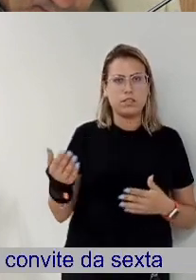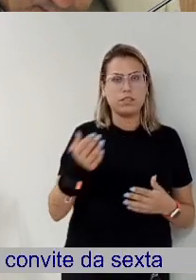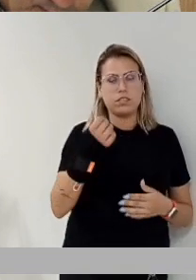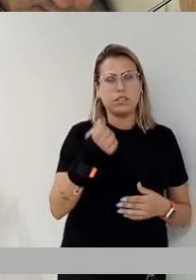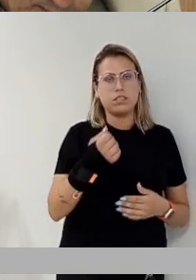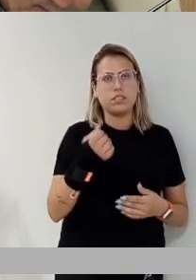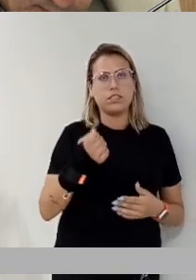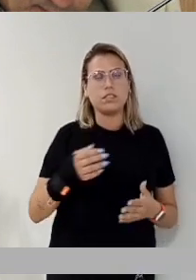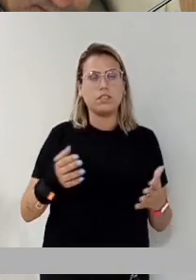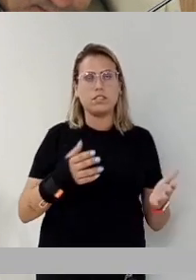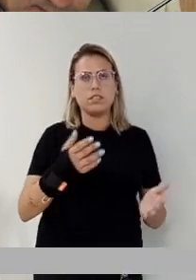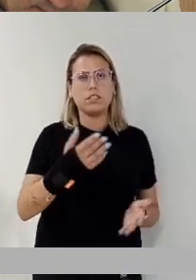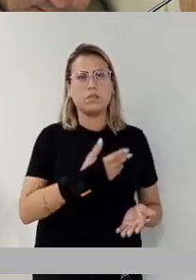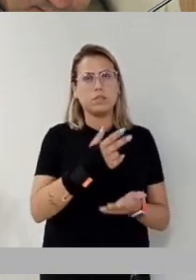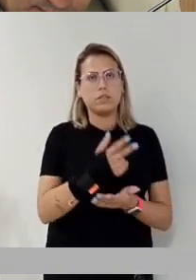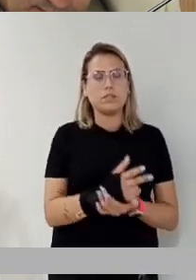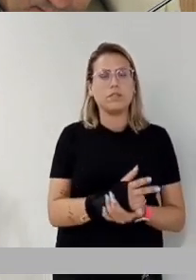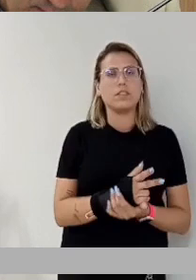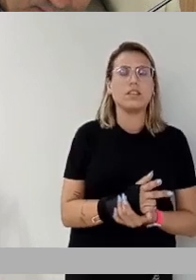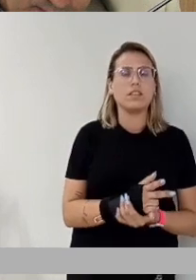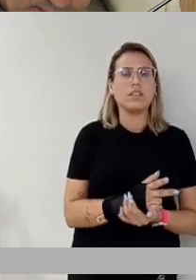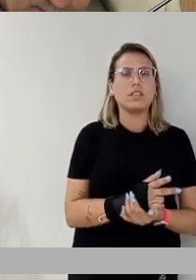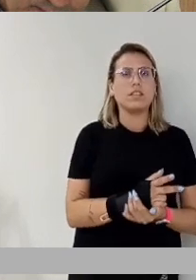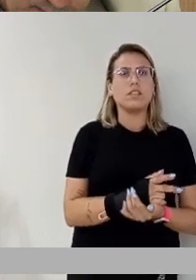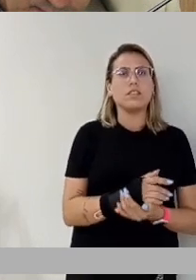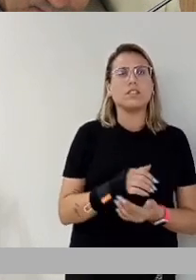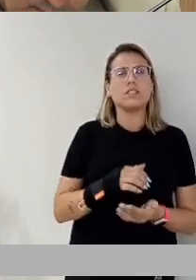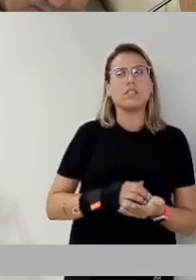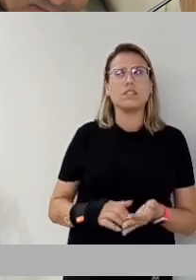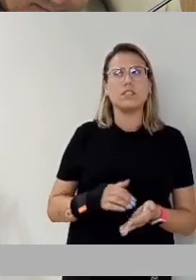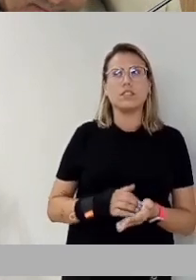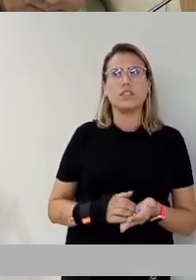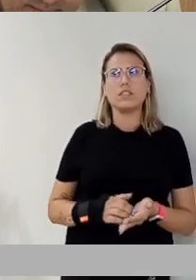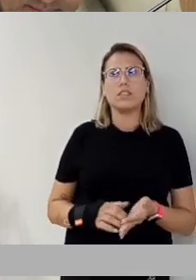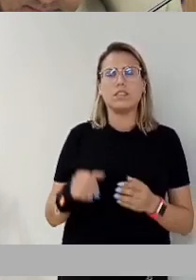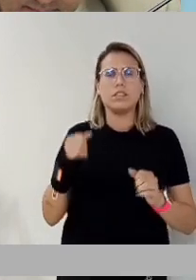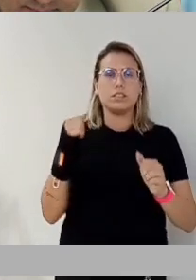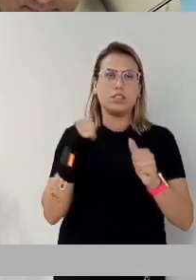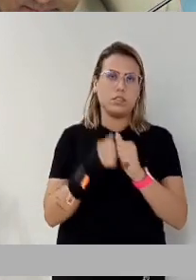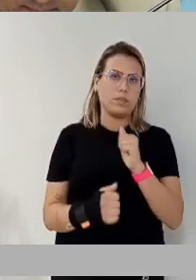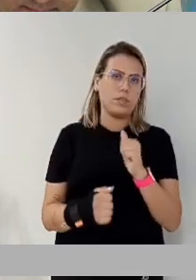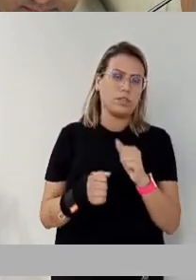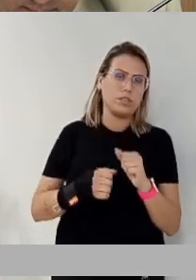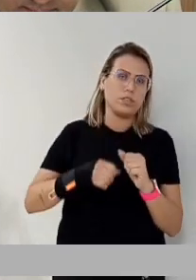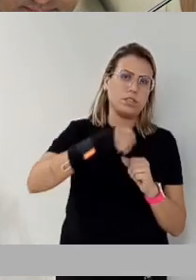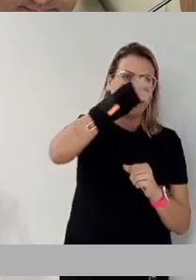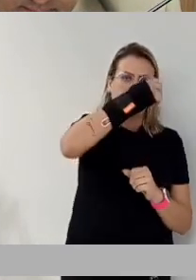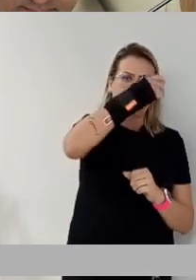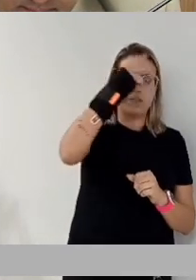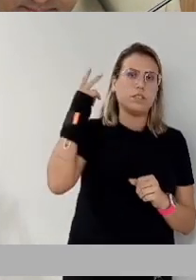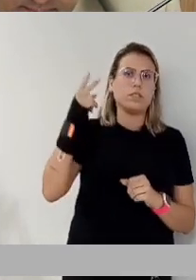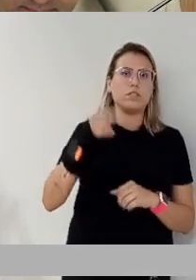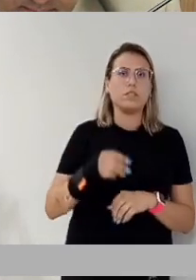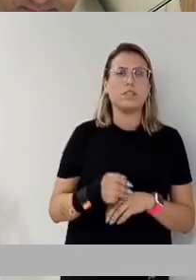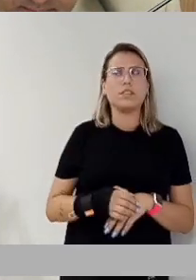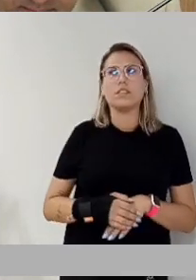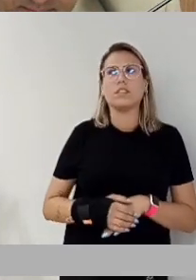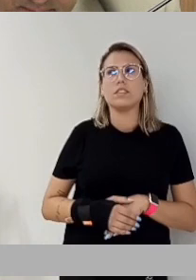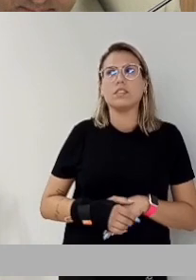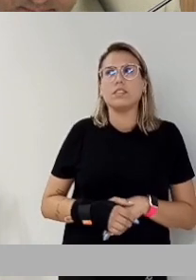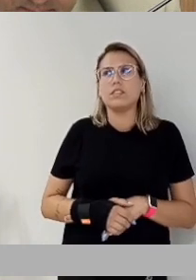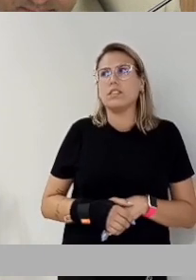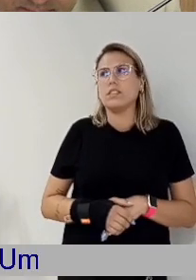amigos do Vale promoção da Secretaria de Esporte a prefeitura eh